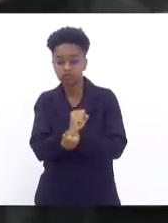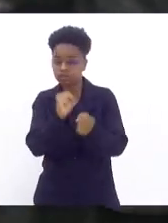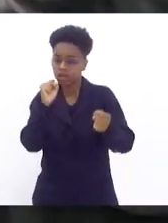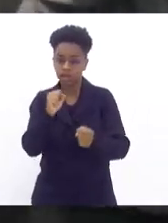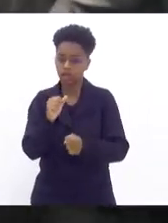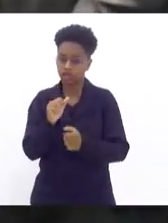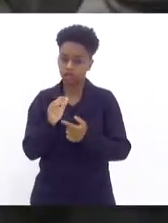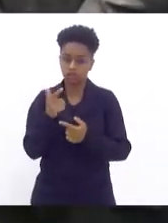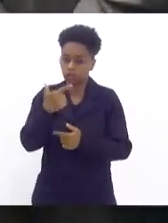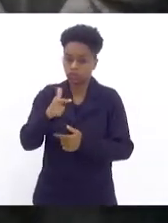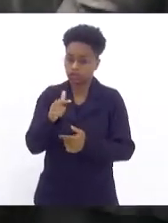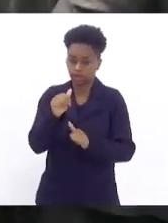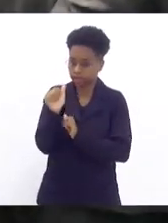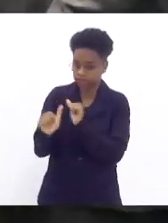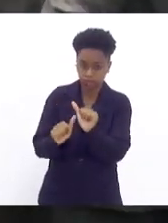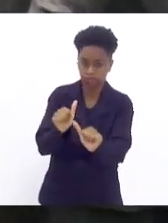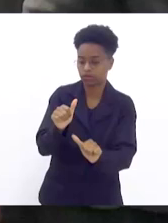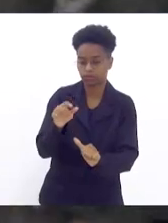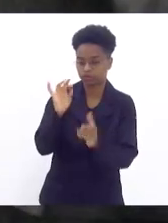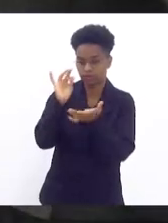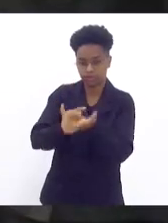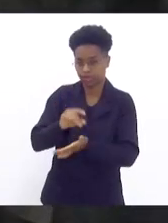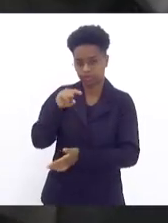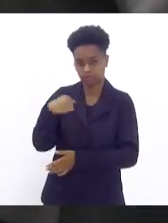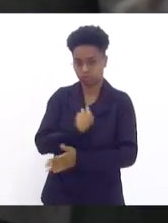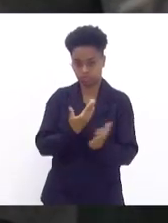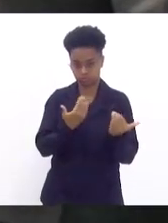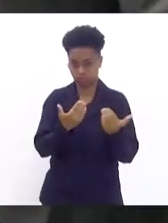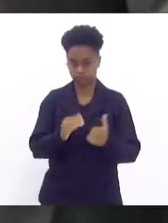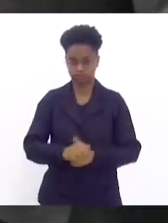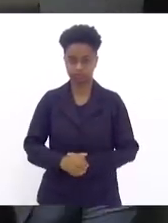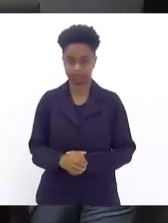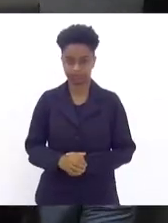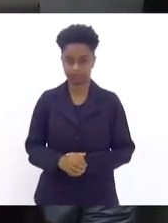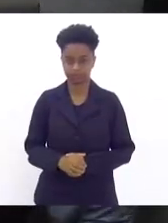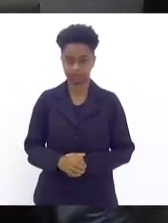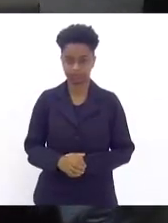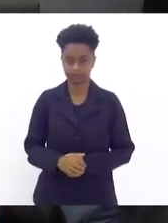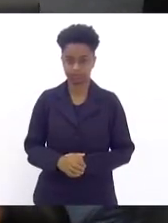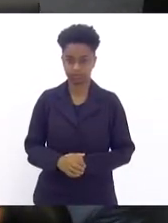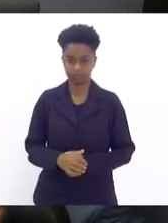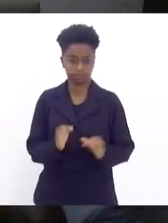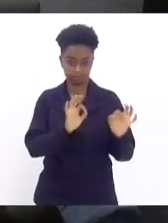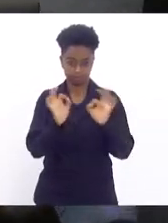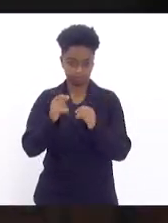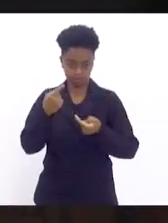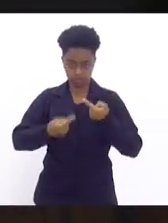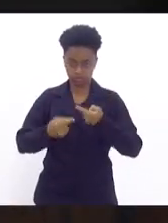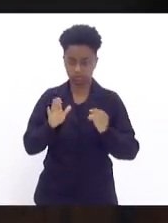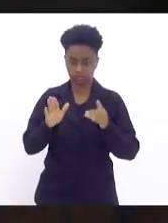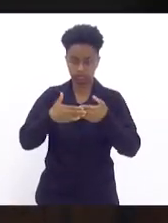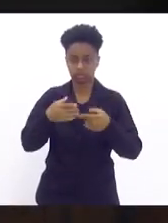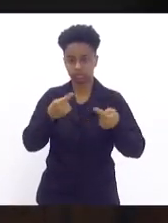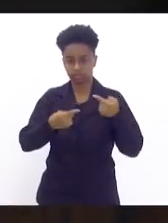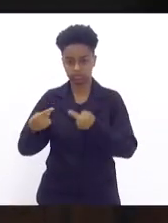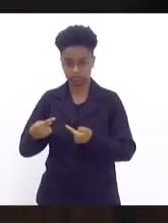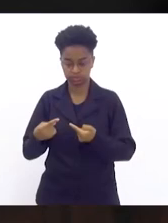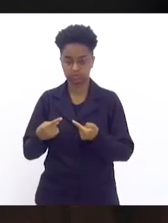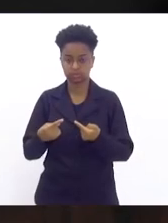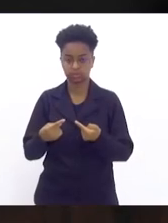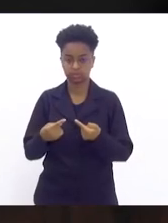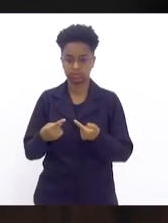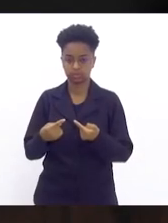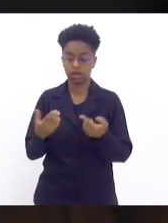a reparação necessária para a nossa juventude ndo mais Quem Queira discutir encerrado a discussão